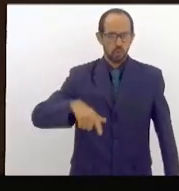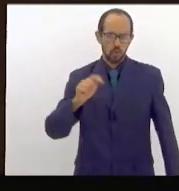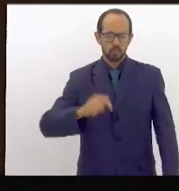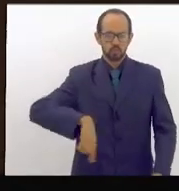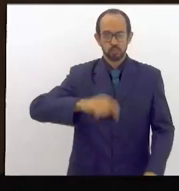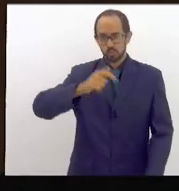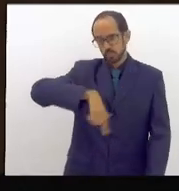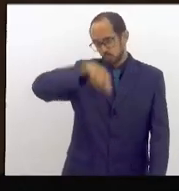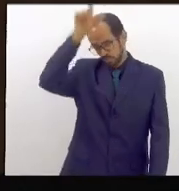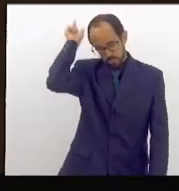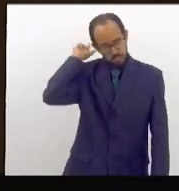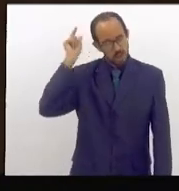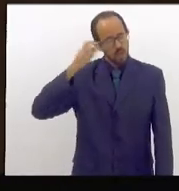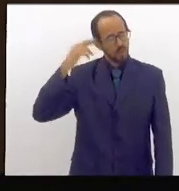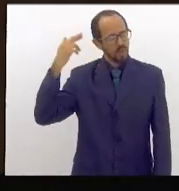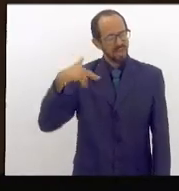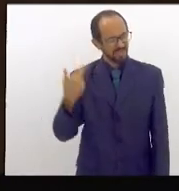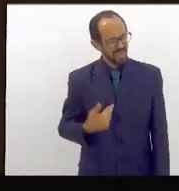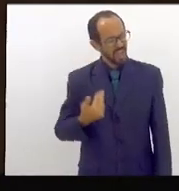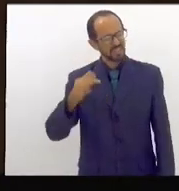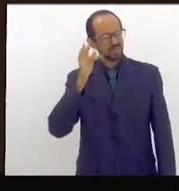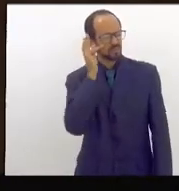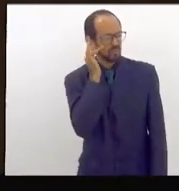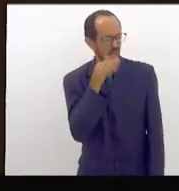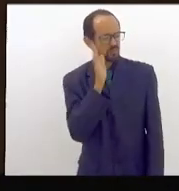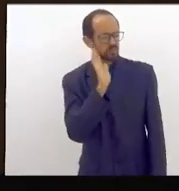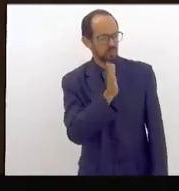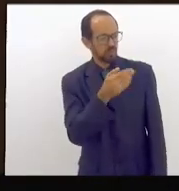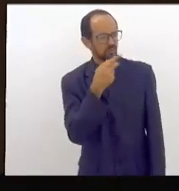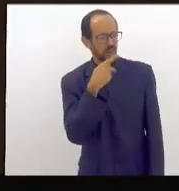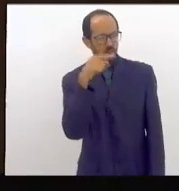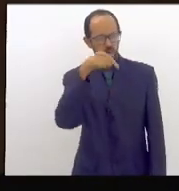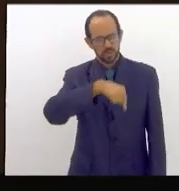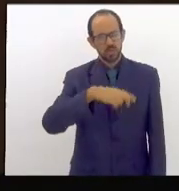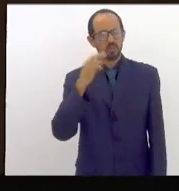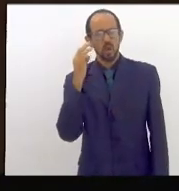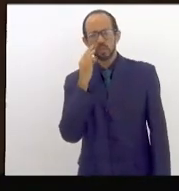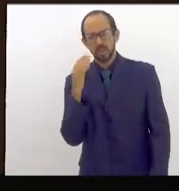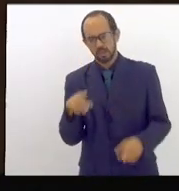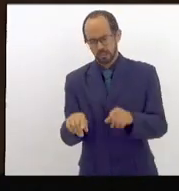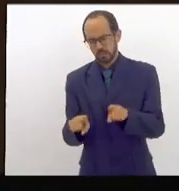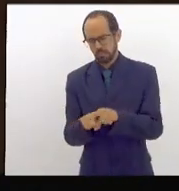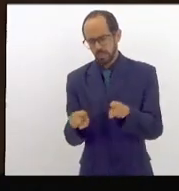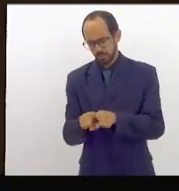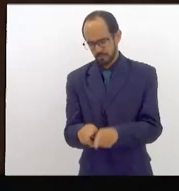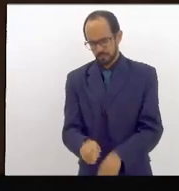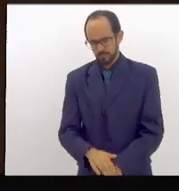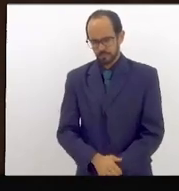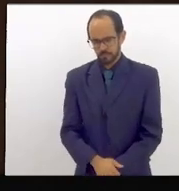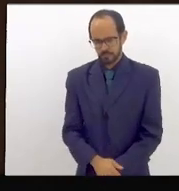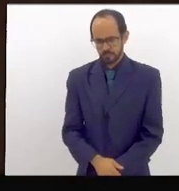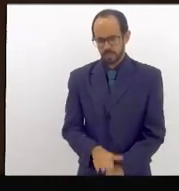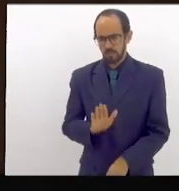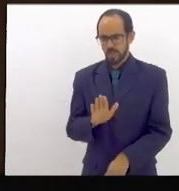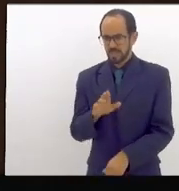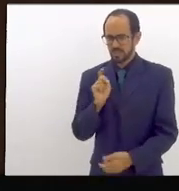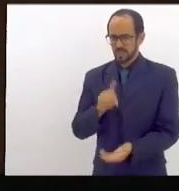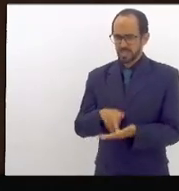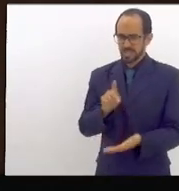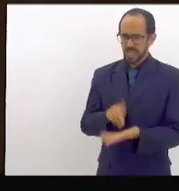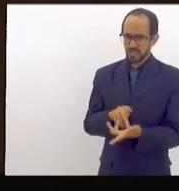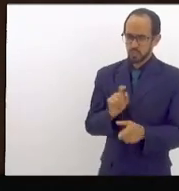Paulo Renata Souza Flávio serafini valdeck Na verdade o governo